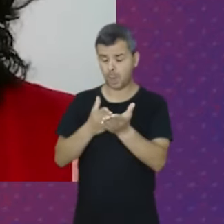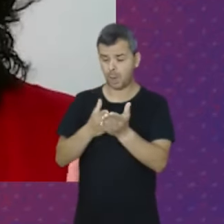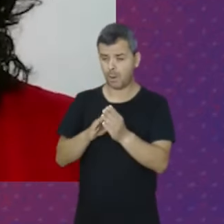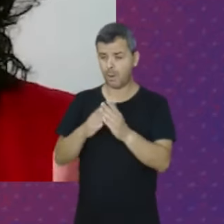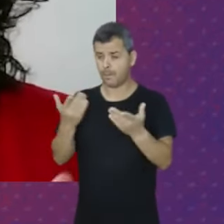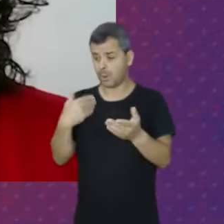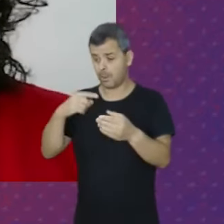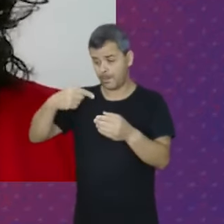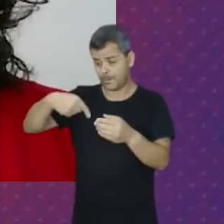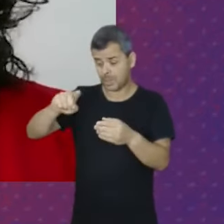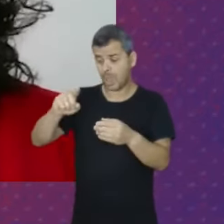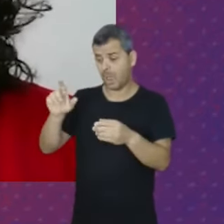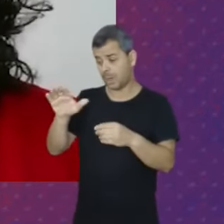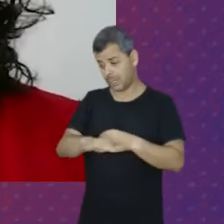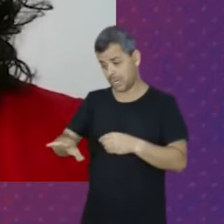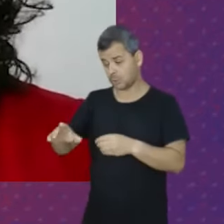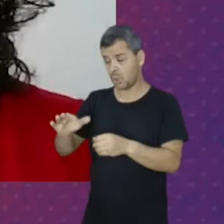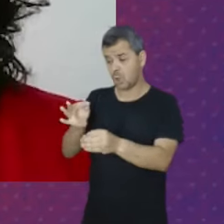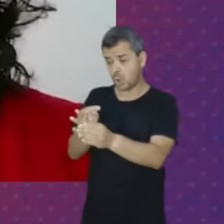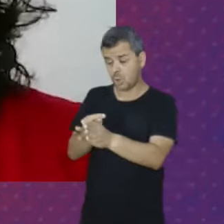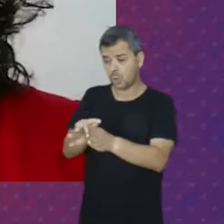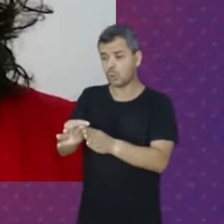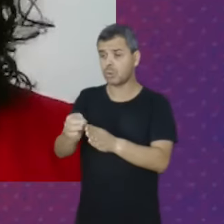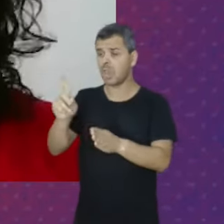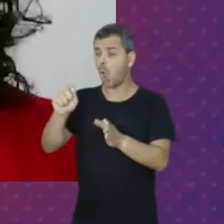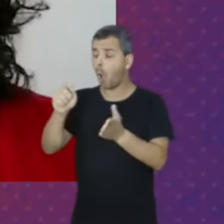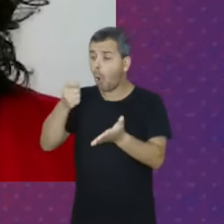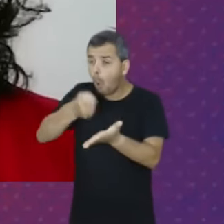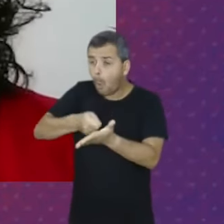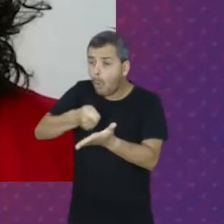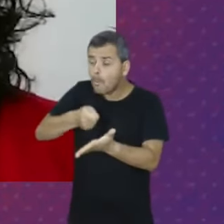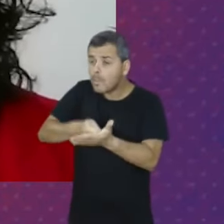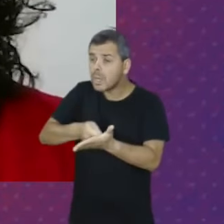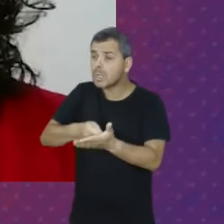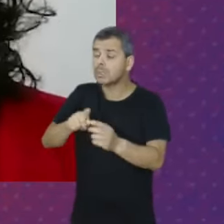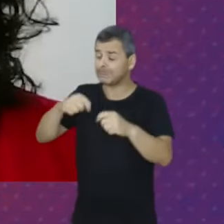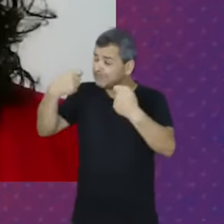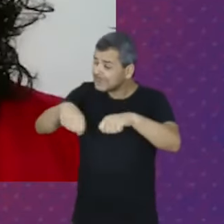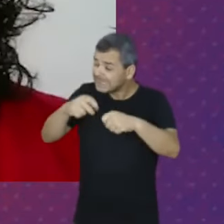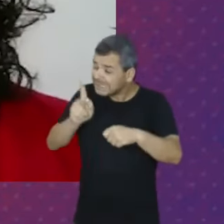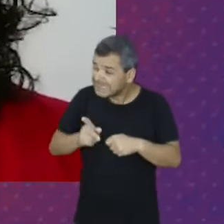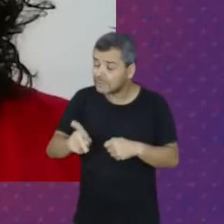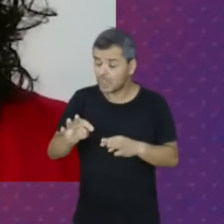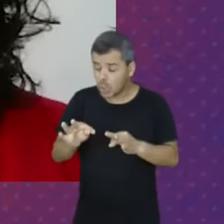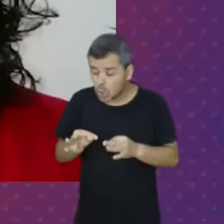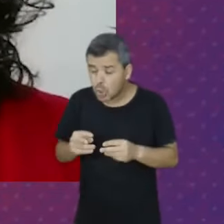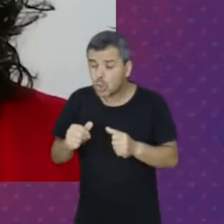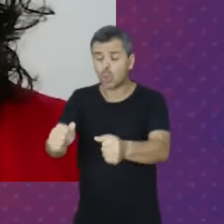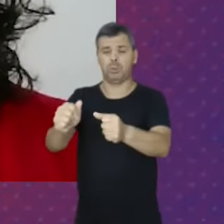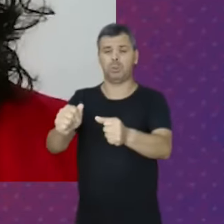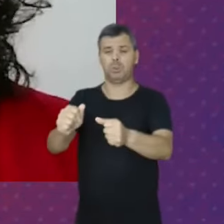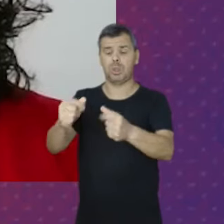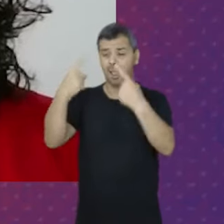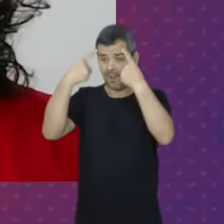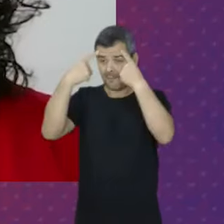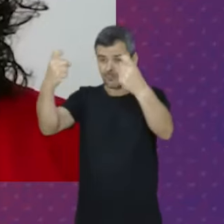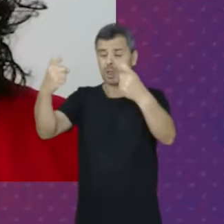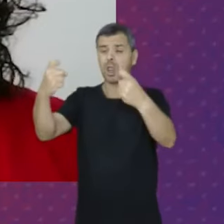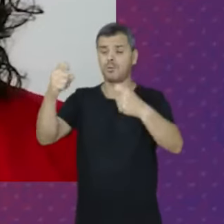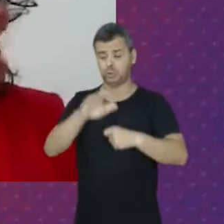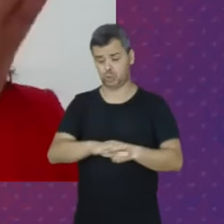encaminhamento ao conselho tutelar, isso é obrigatório, é sempre necessário. Todas as situações de violência